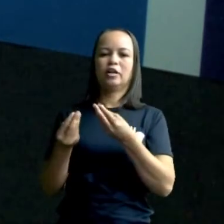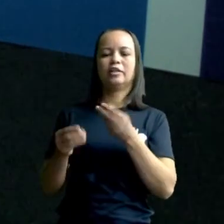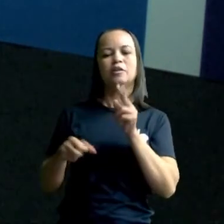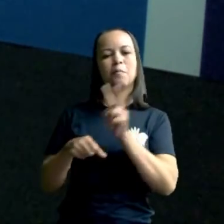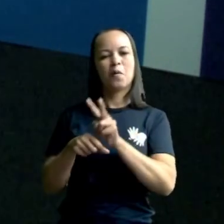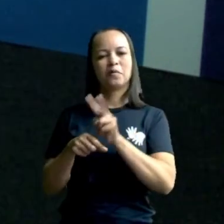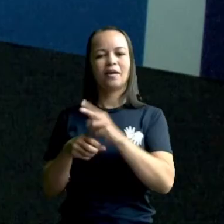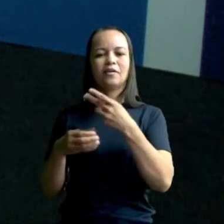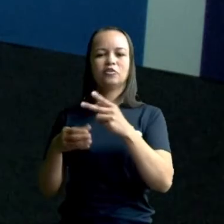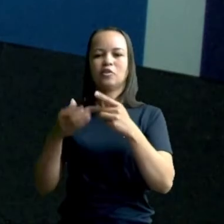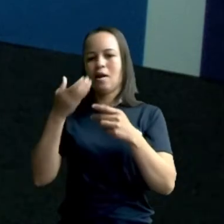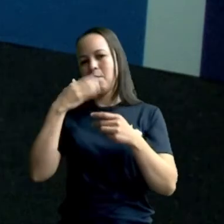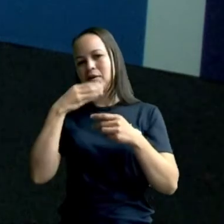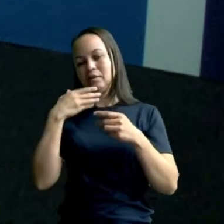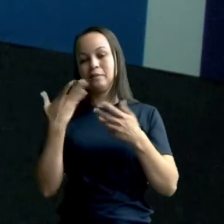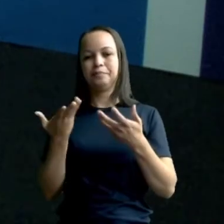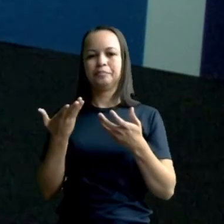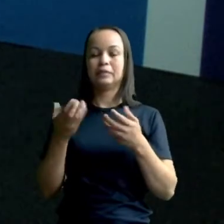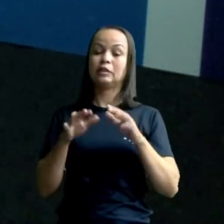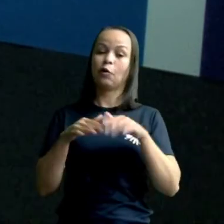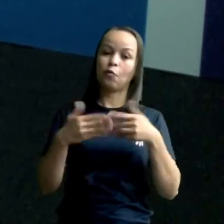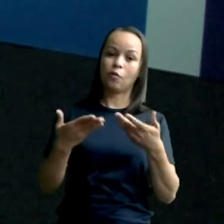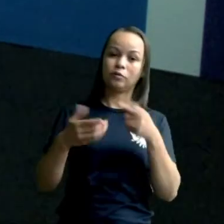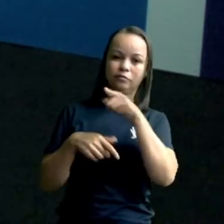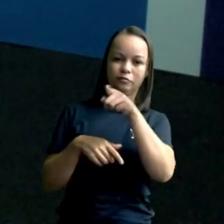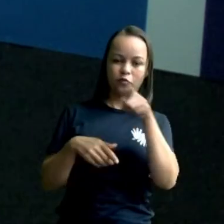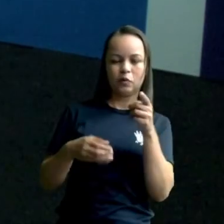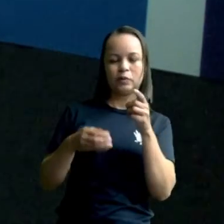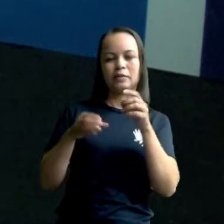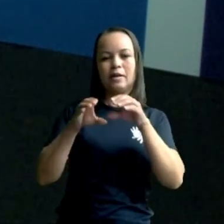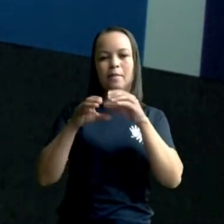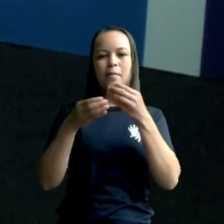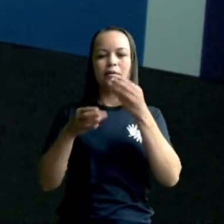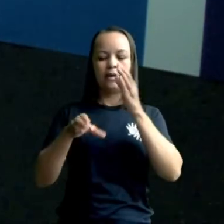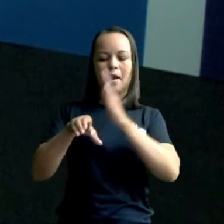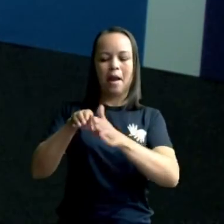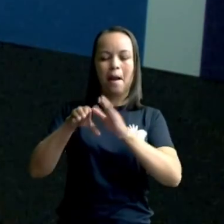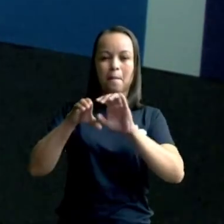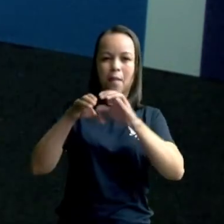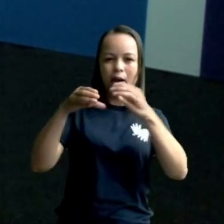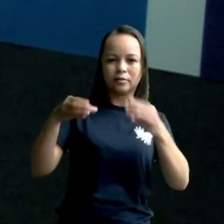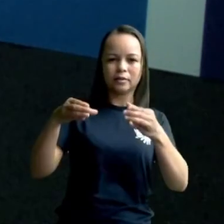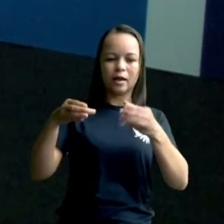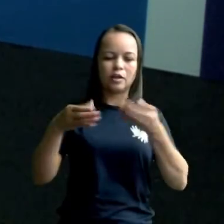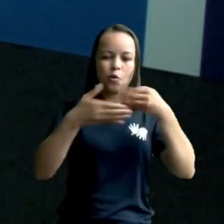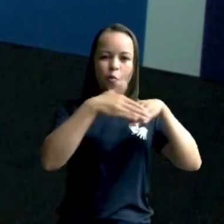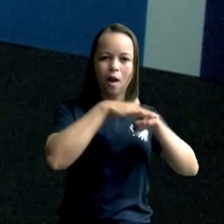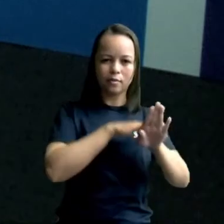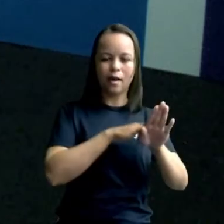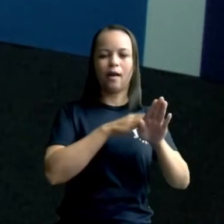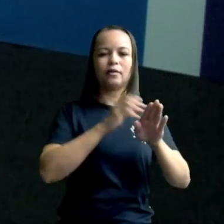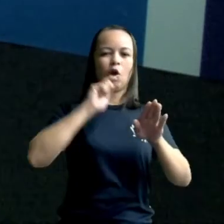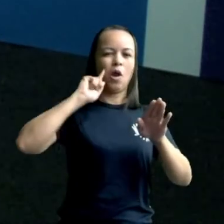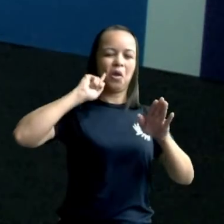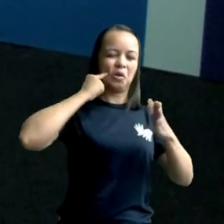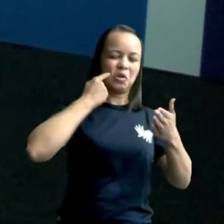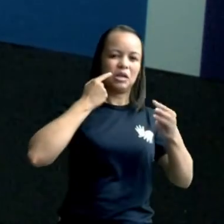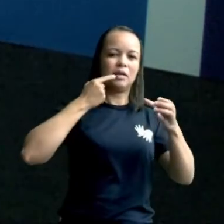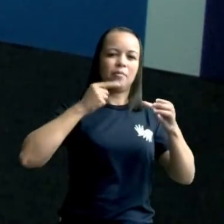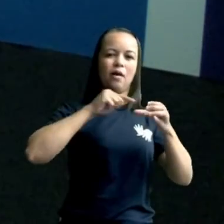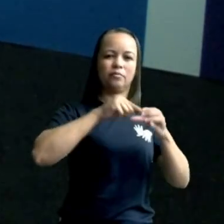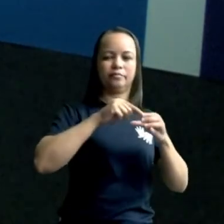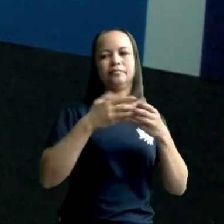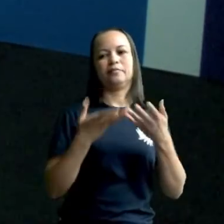certo? Então, quando você partir uma maçã agora, que não comer a metade, coloca limão, ou então pode também passar